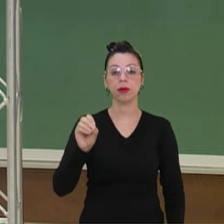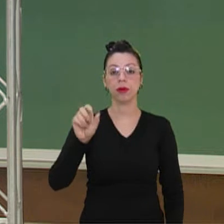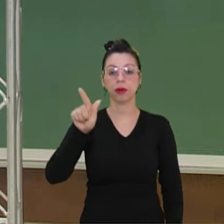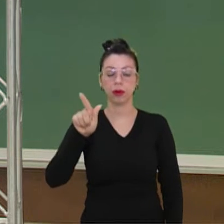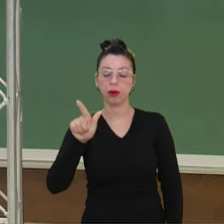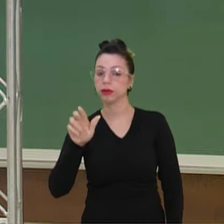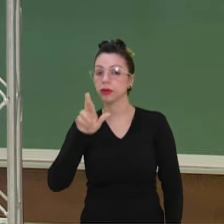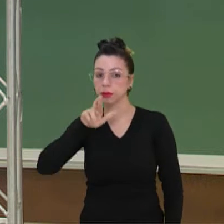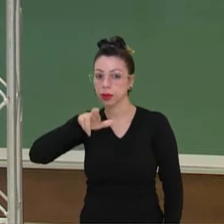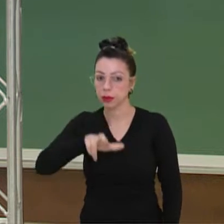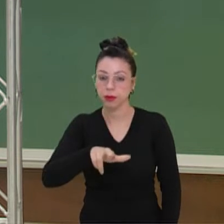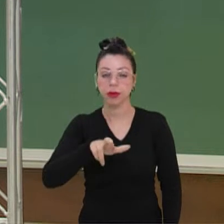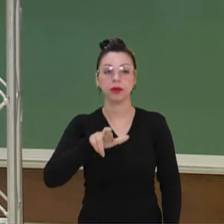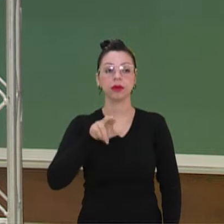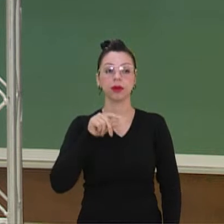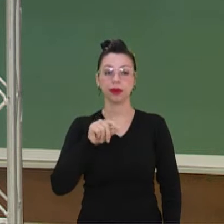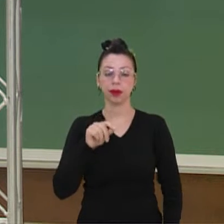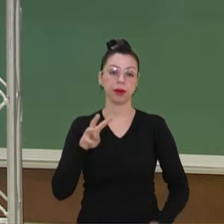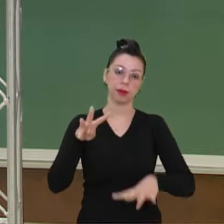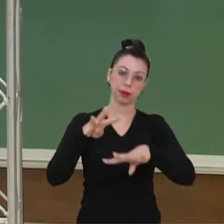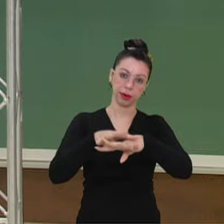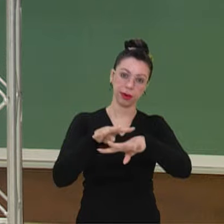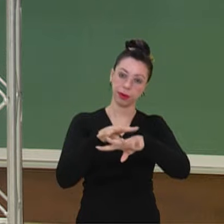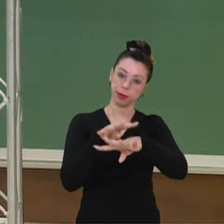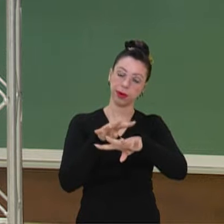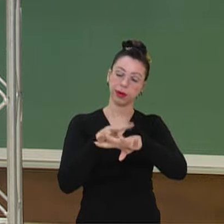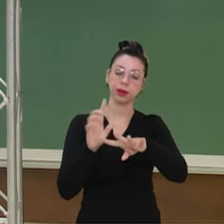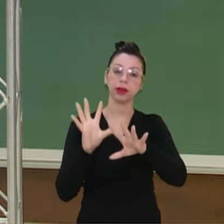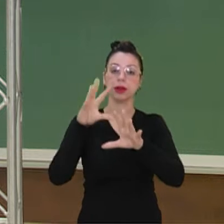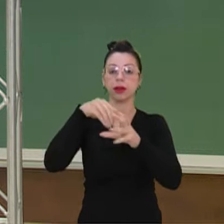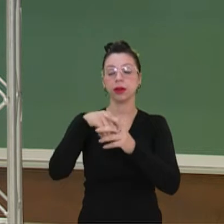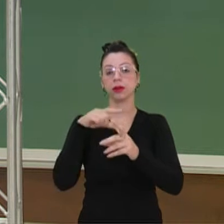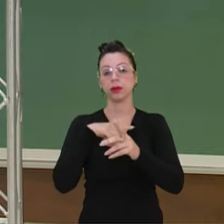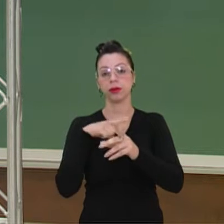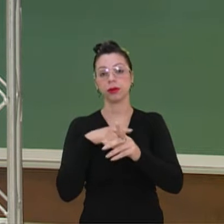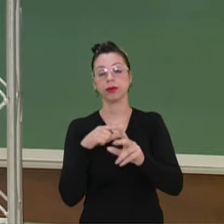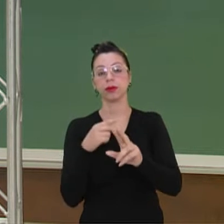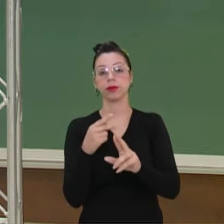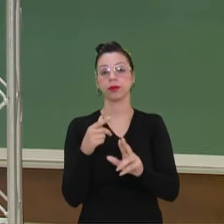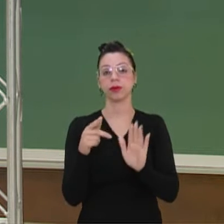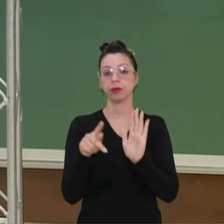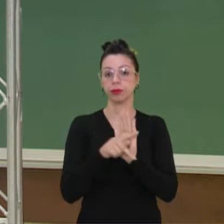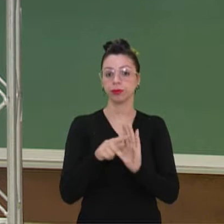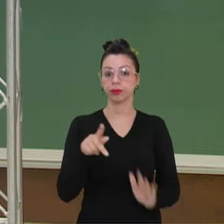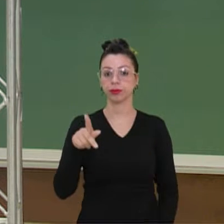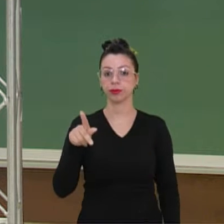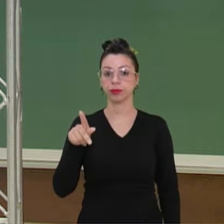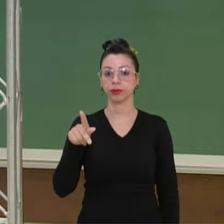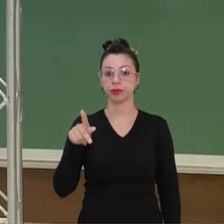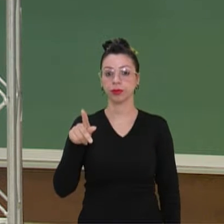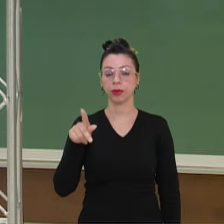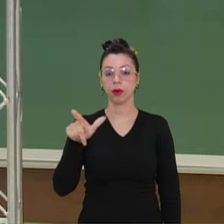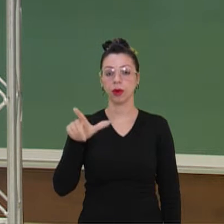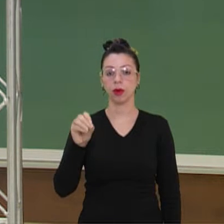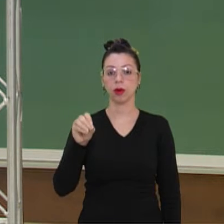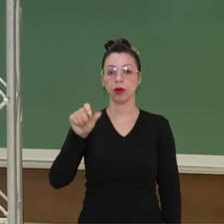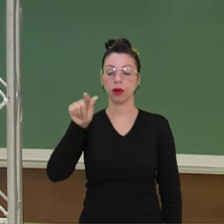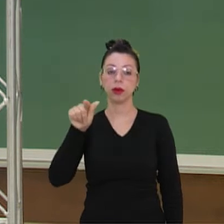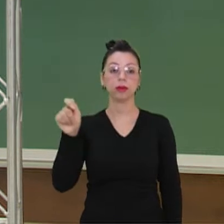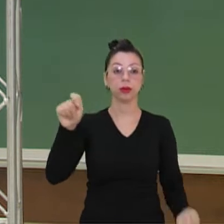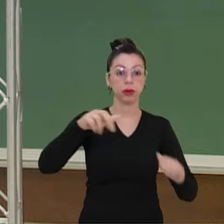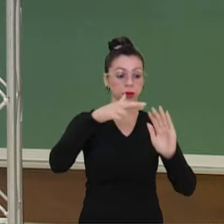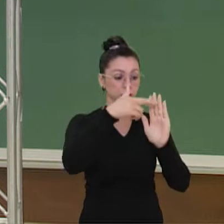para resolvermos um problema matemático que envolva propriedades logarítmicas, devemos saber a definição de cada uma delas